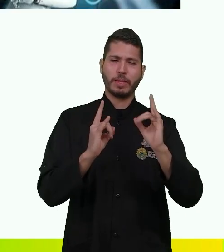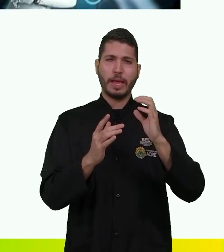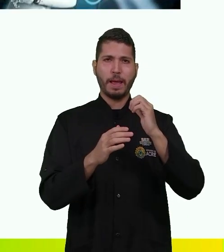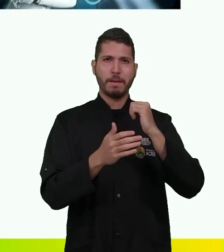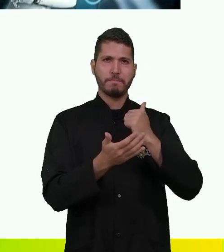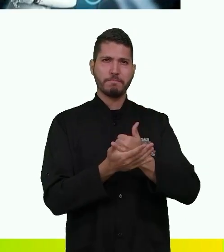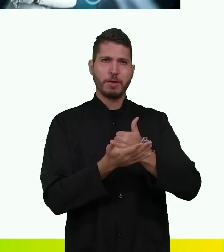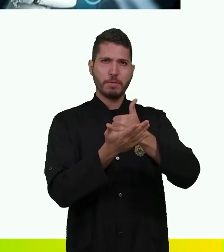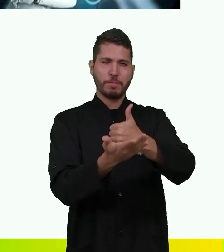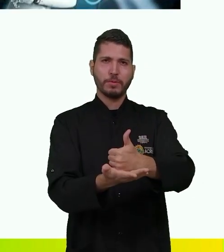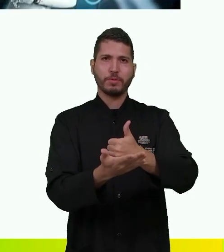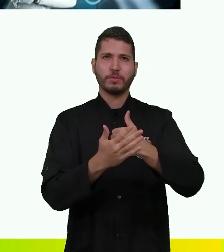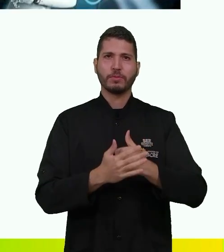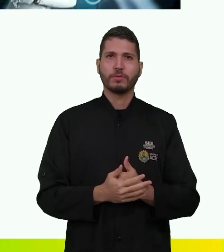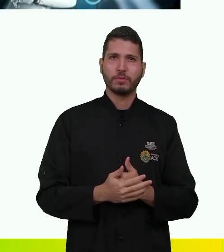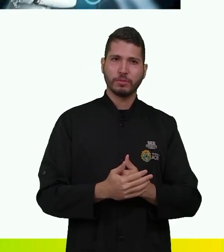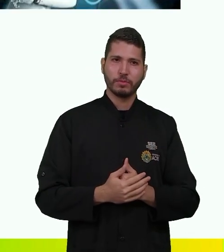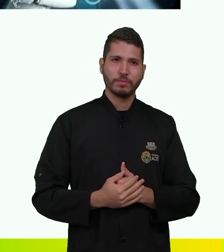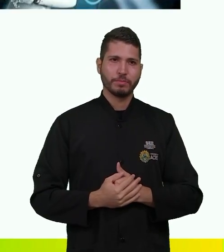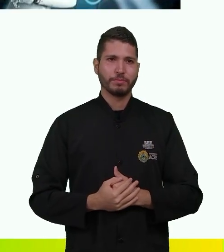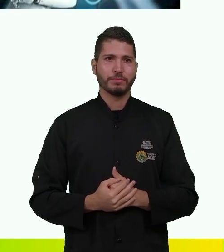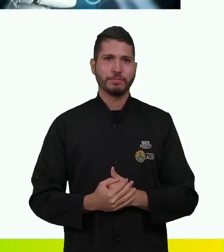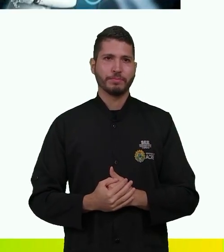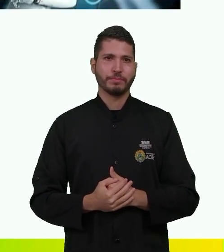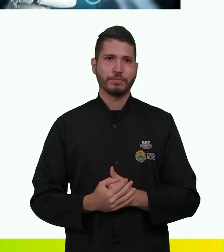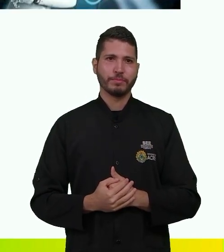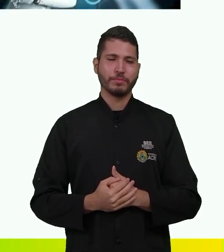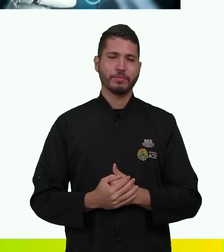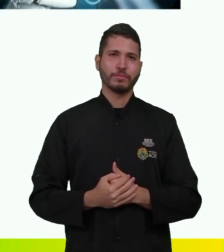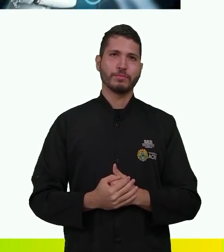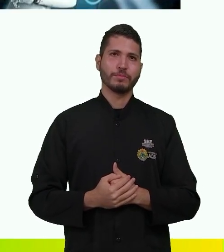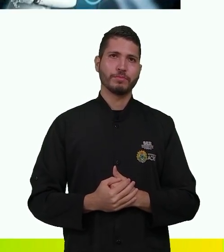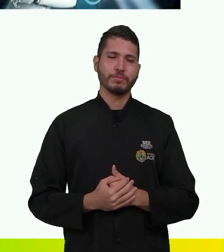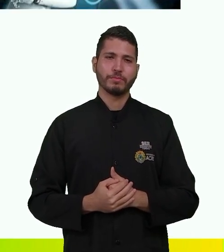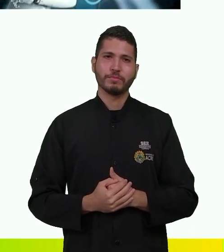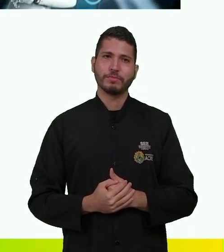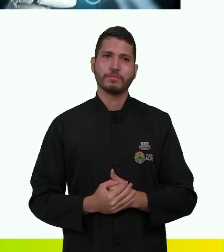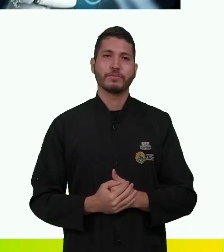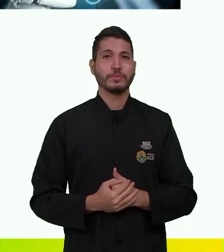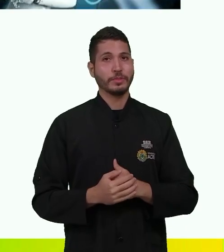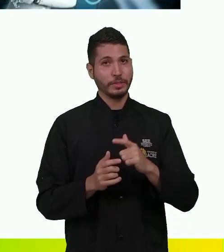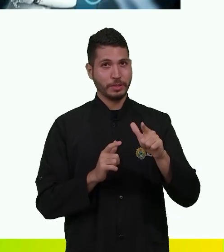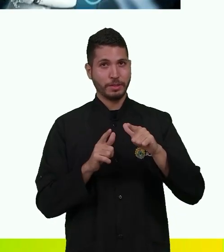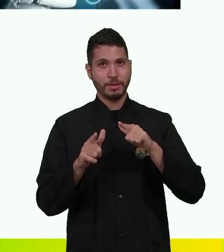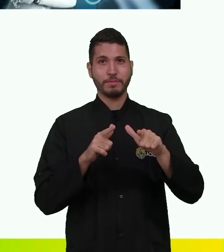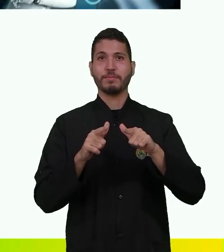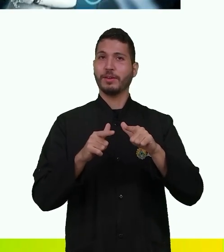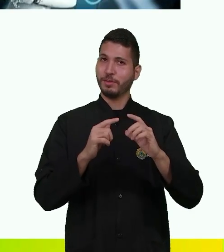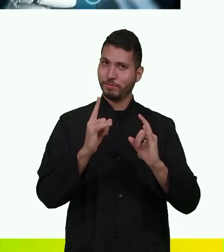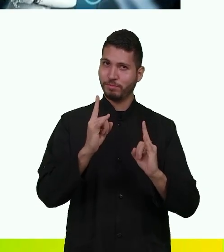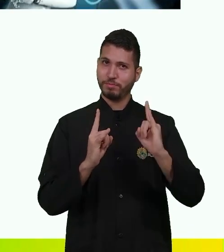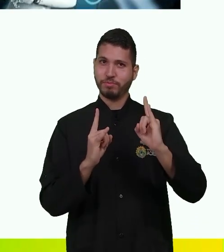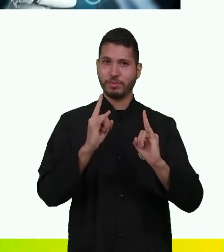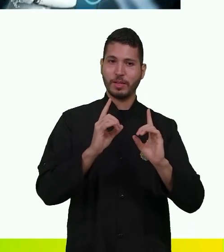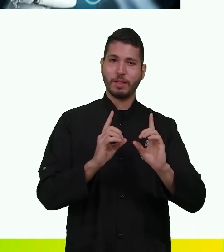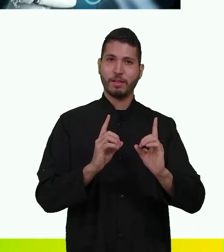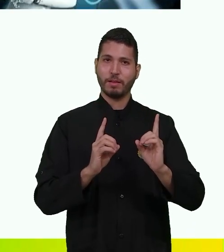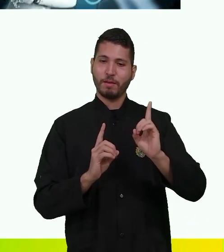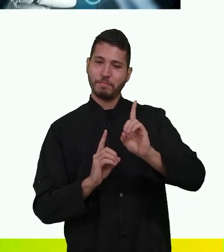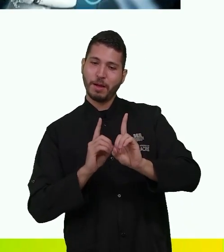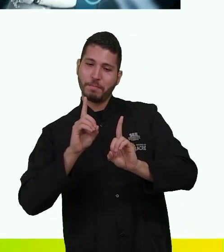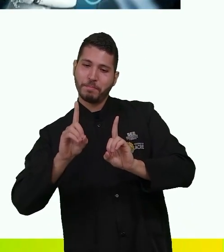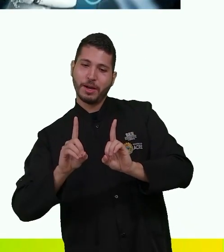colaborativos, chamados também de cobots, e autônomos, que trabalham ao lado de humanos e